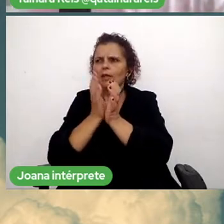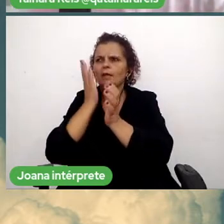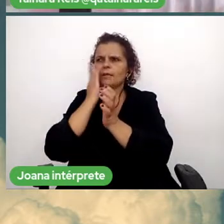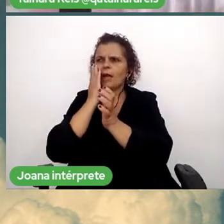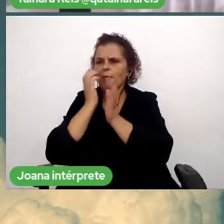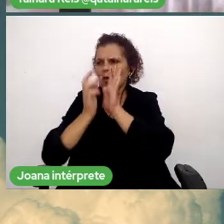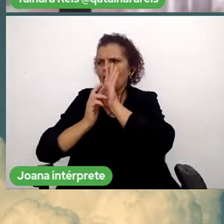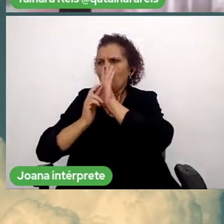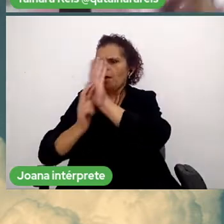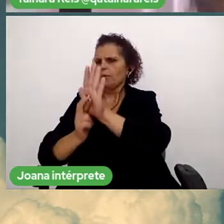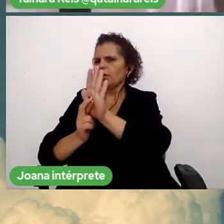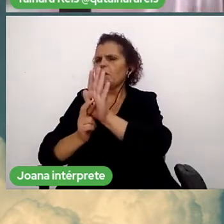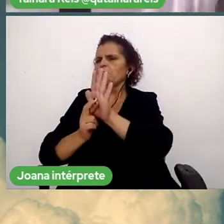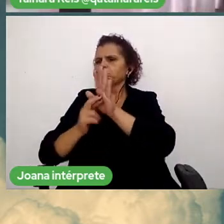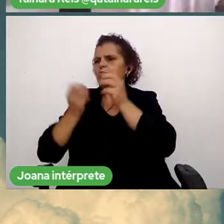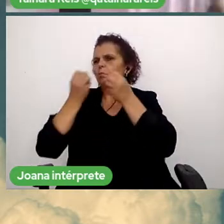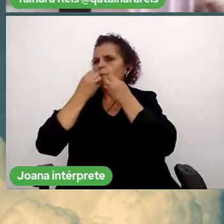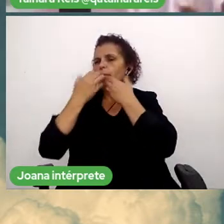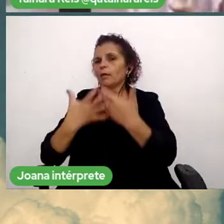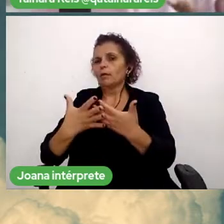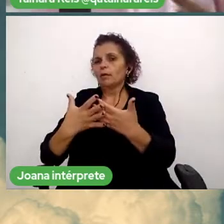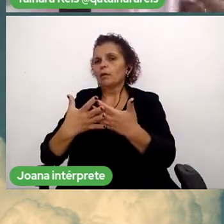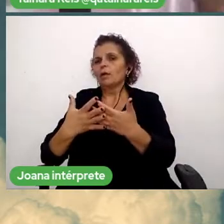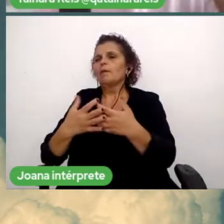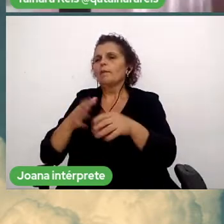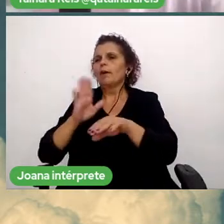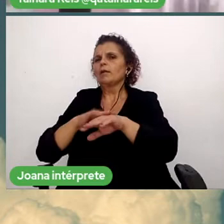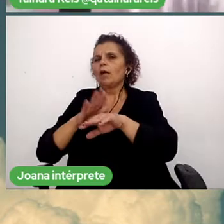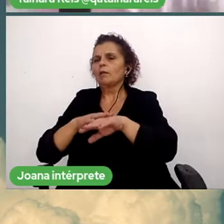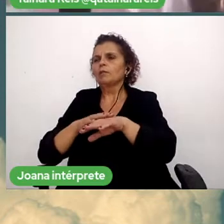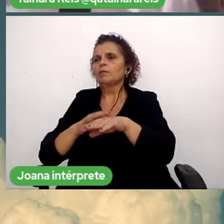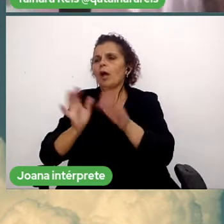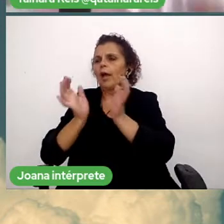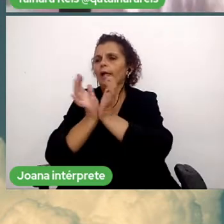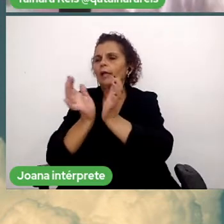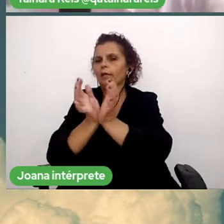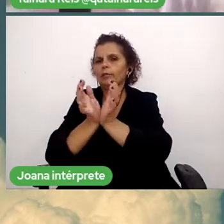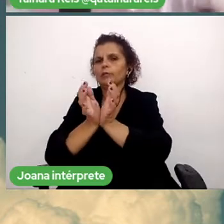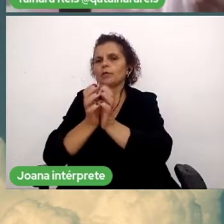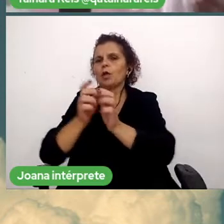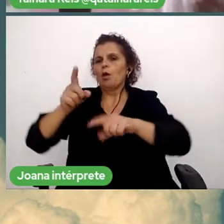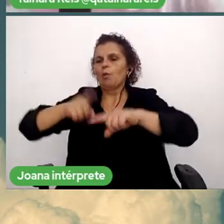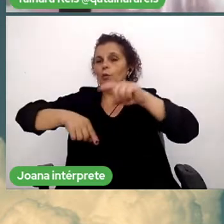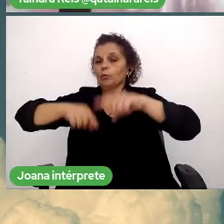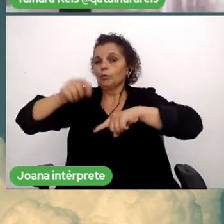representar, ela vai muito, muito mais além do que te representar, ela vai representar o produto, ela vai